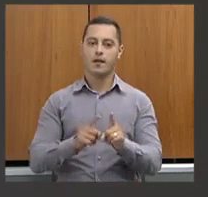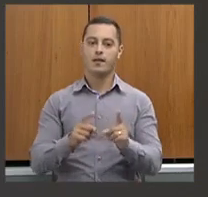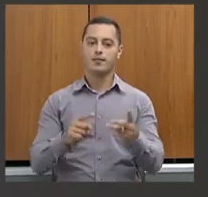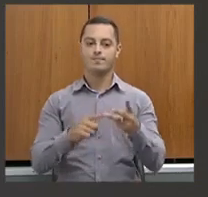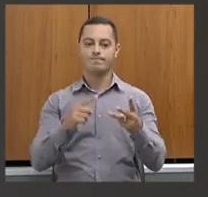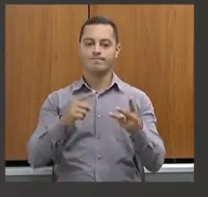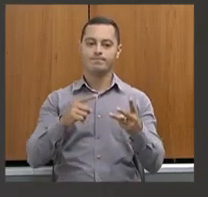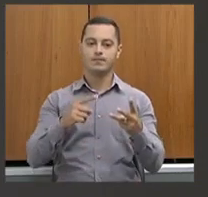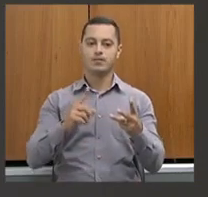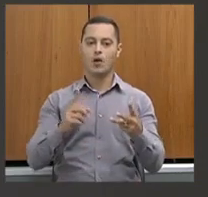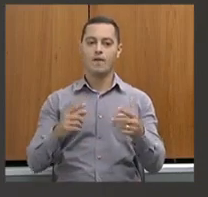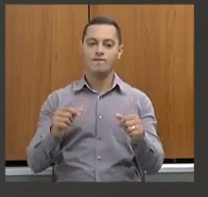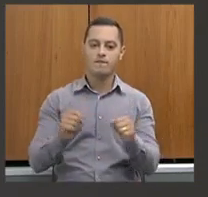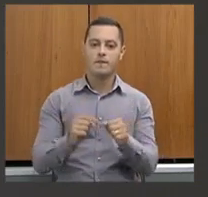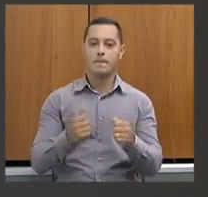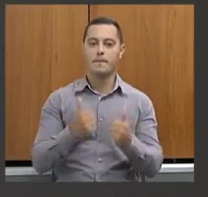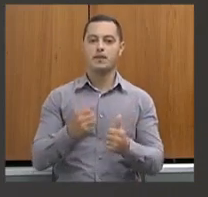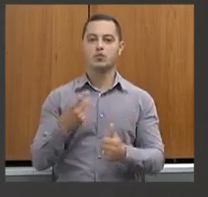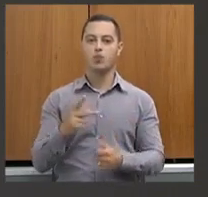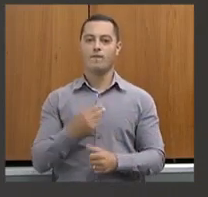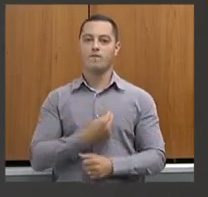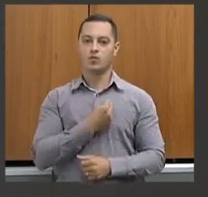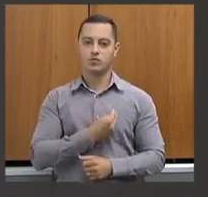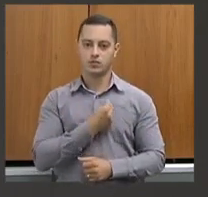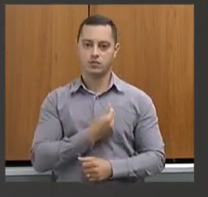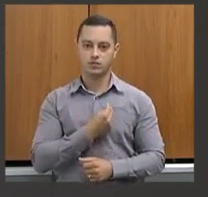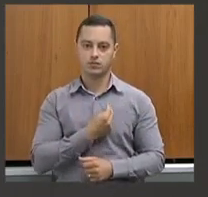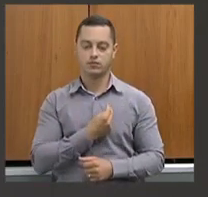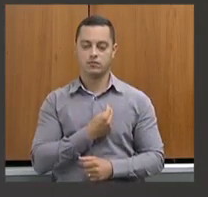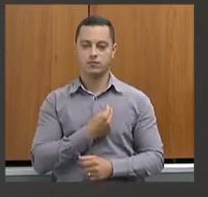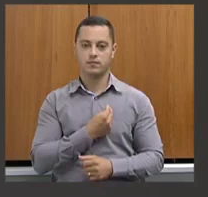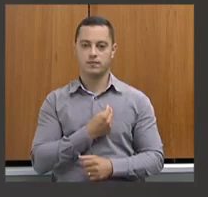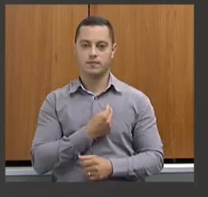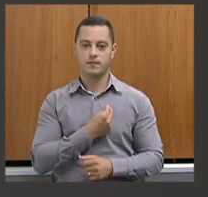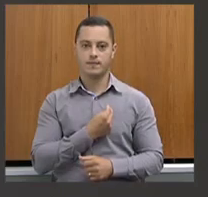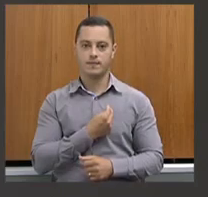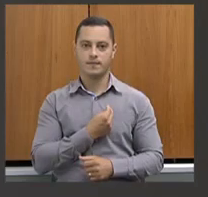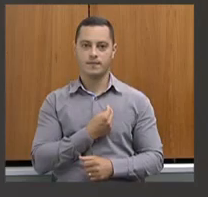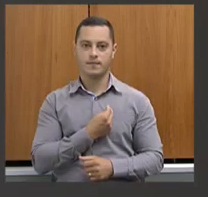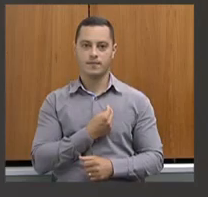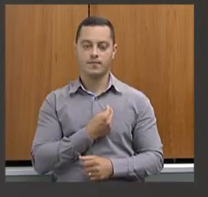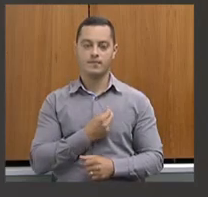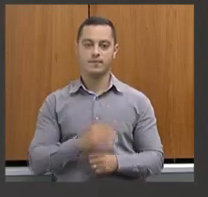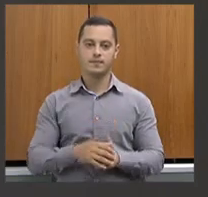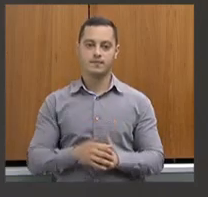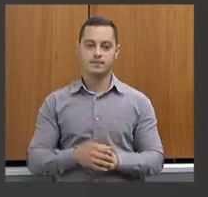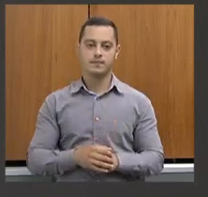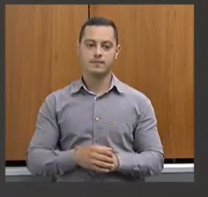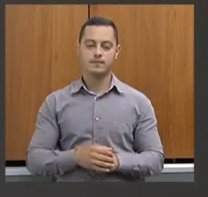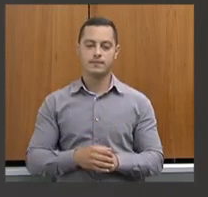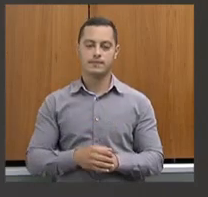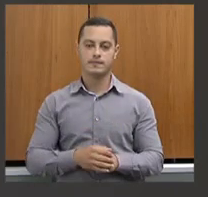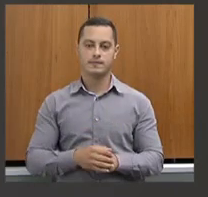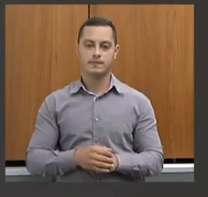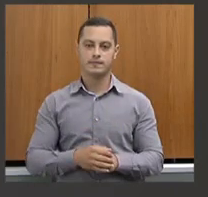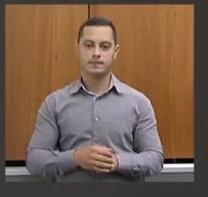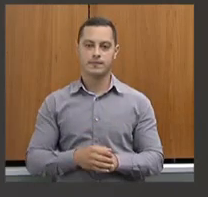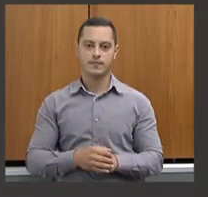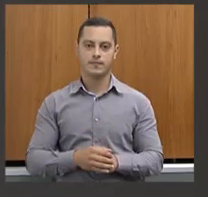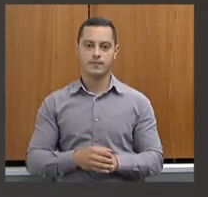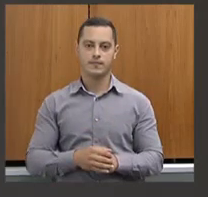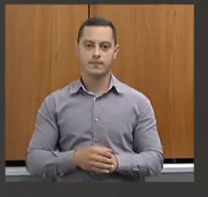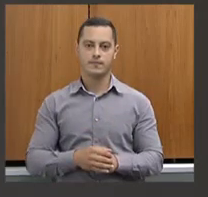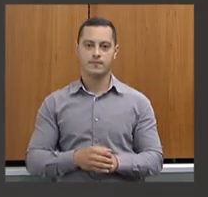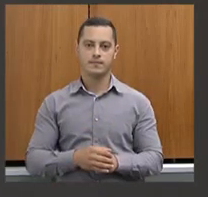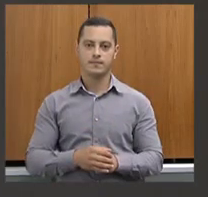recorda-se que o senhor Alexandre de Moraes prestou o compromisso redimental de fielmente cumprir os deveres do cargo de Ministro do Supremo Tribunal